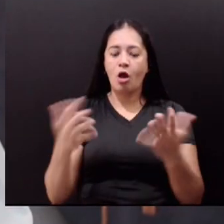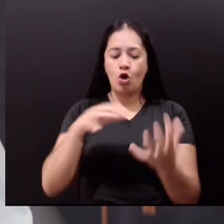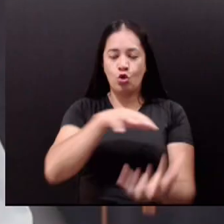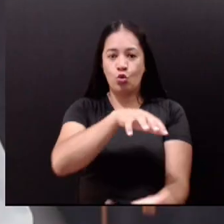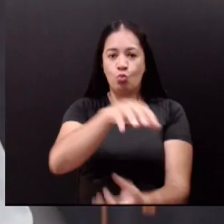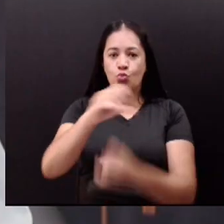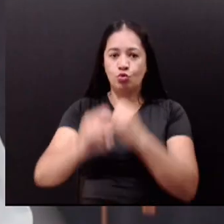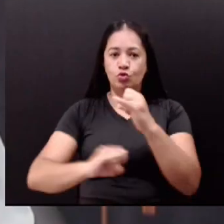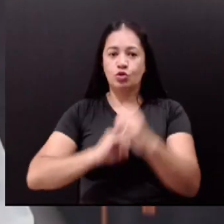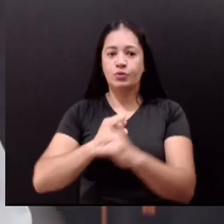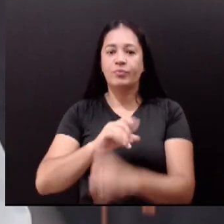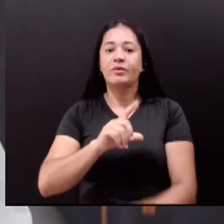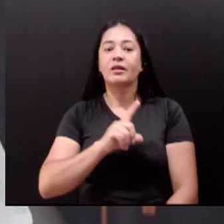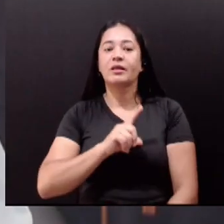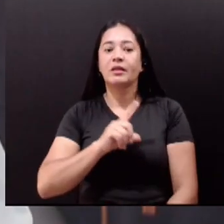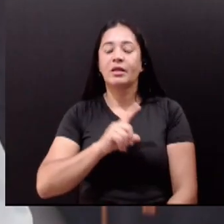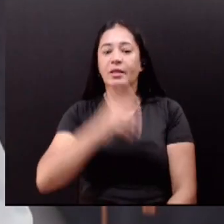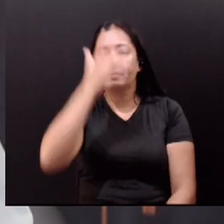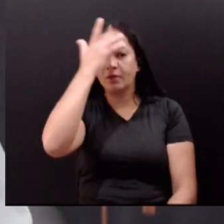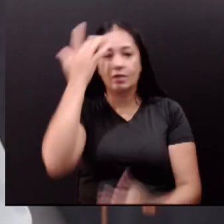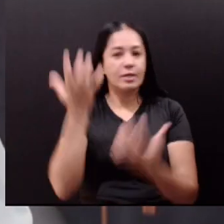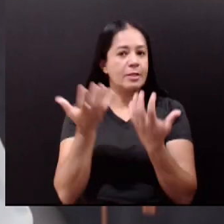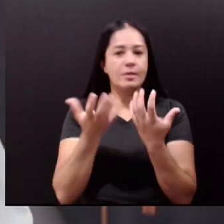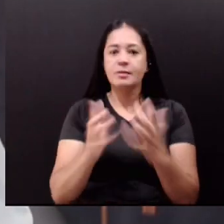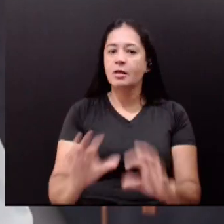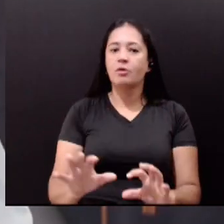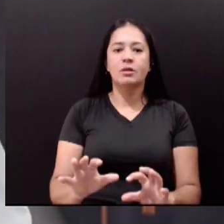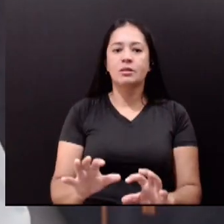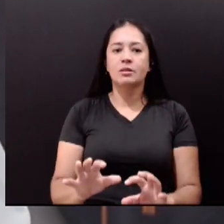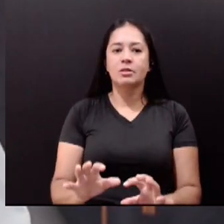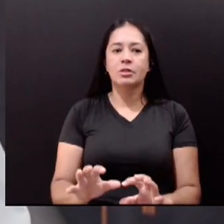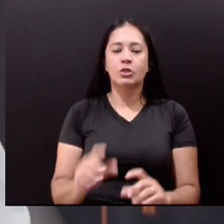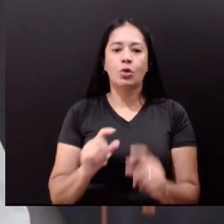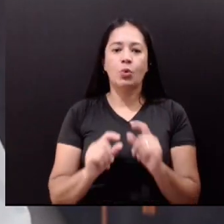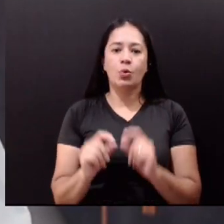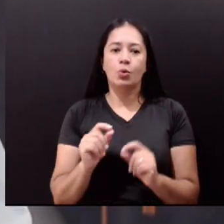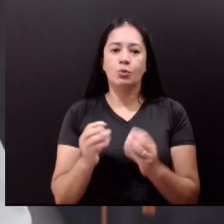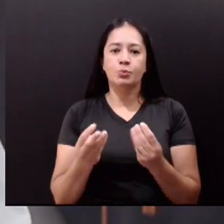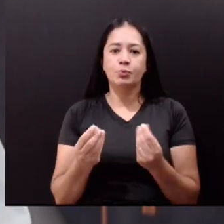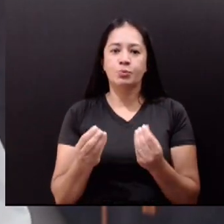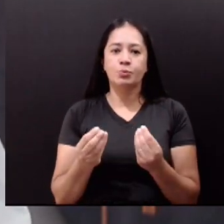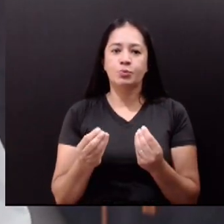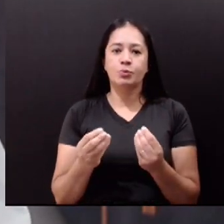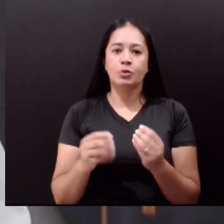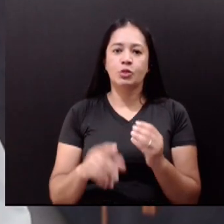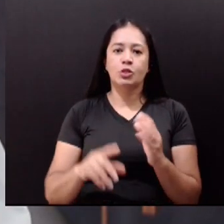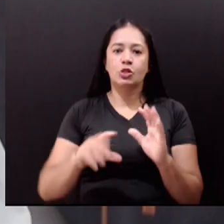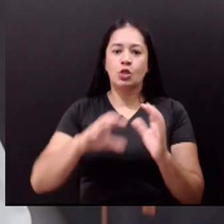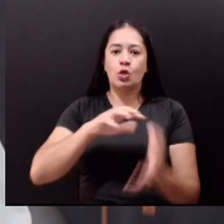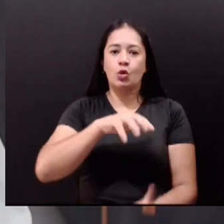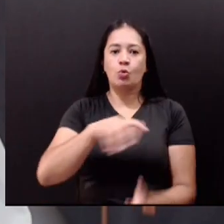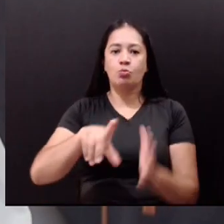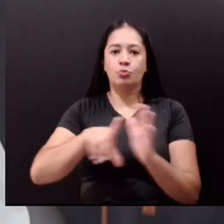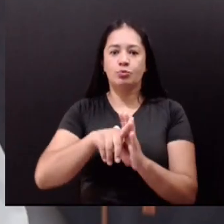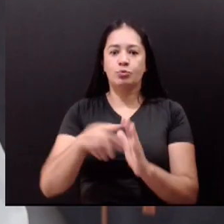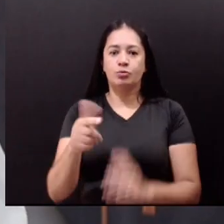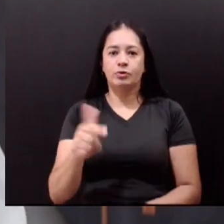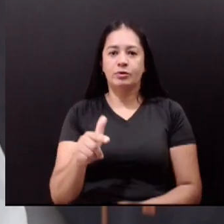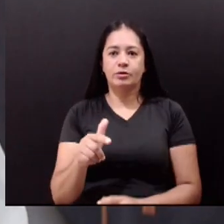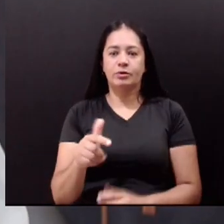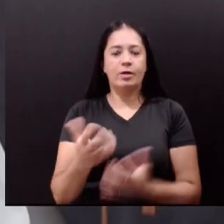estão aceitando, essa questão, desse mundo sem lei. Uhum. Então, é um